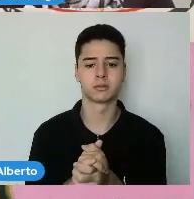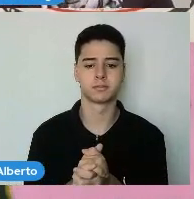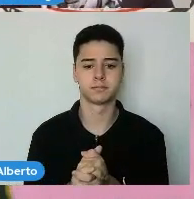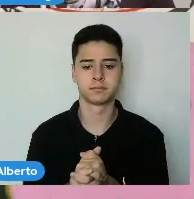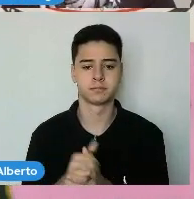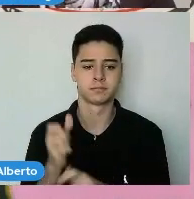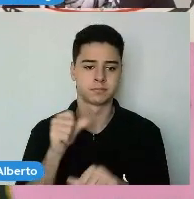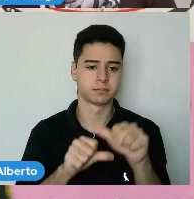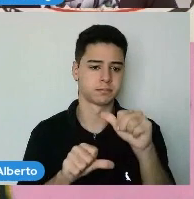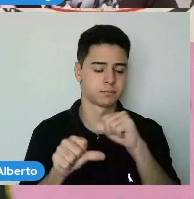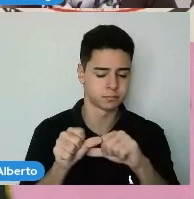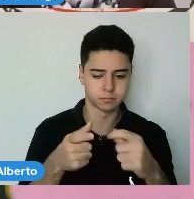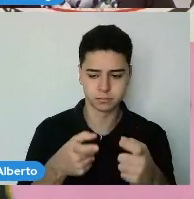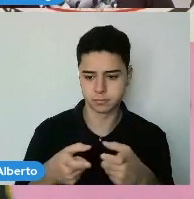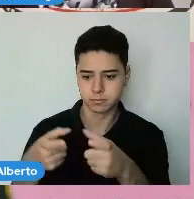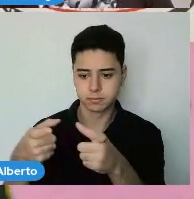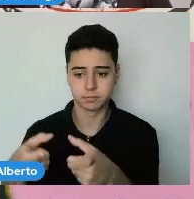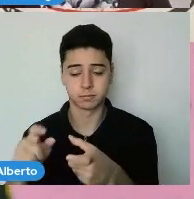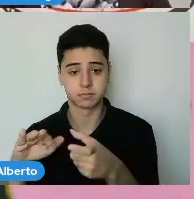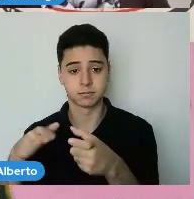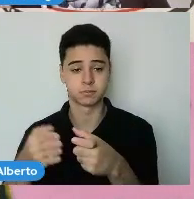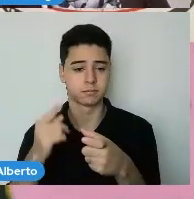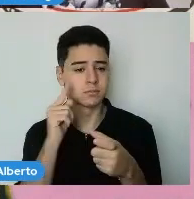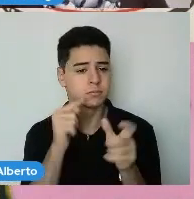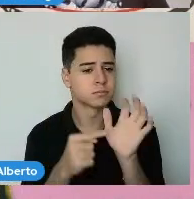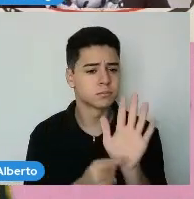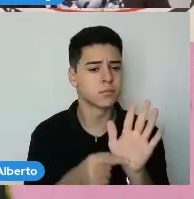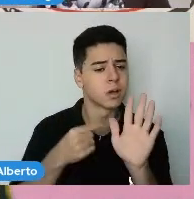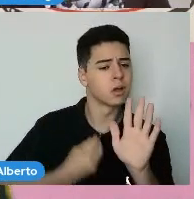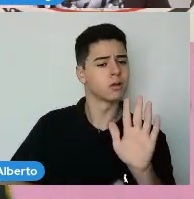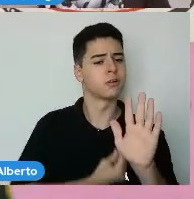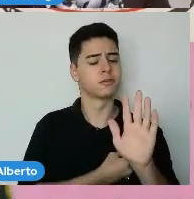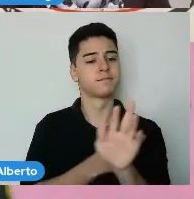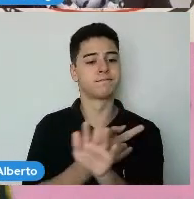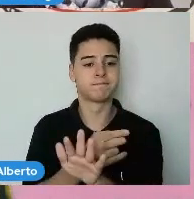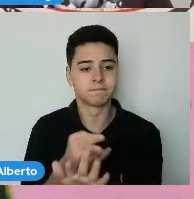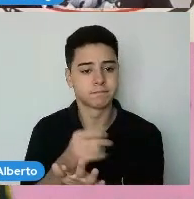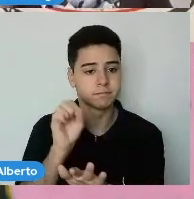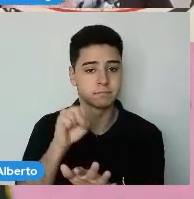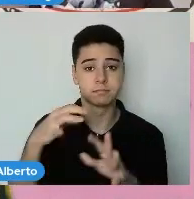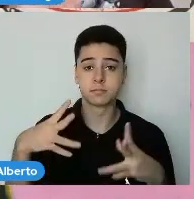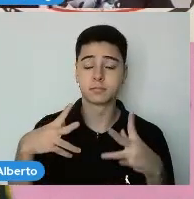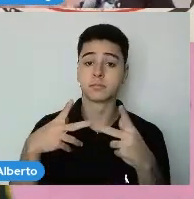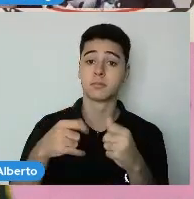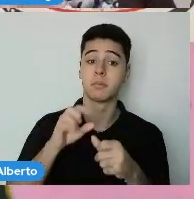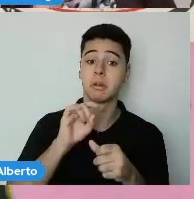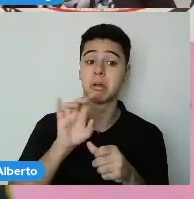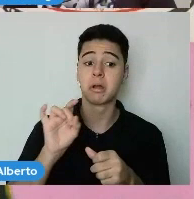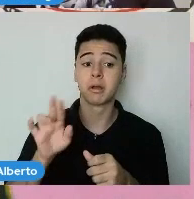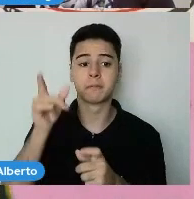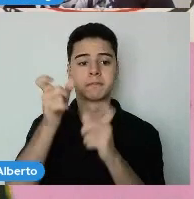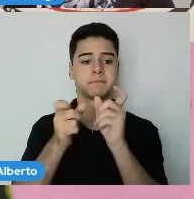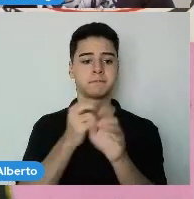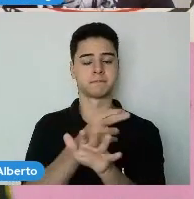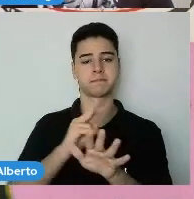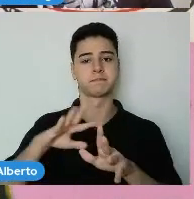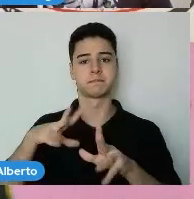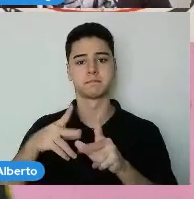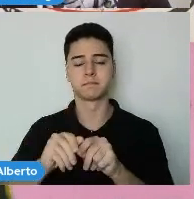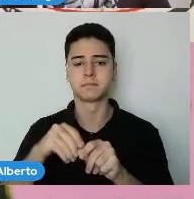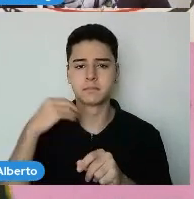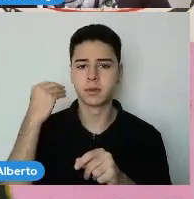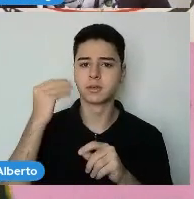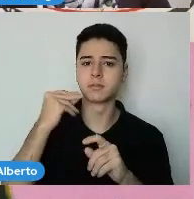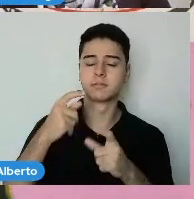altere o espaço, mas provoque vivências diferenciadas para cada pessoa que vai experimentar aquele